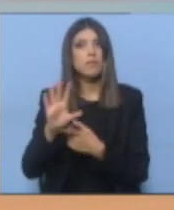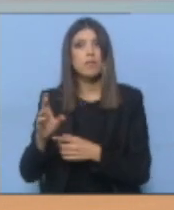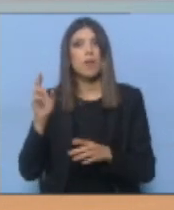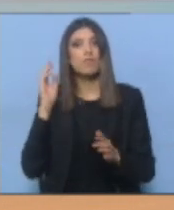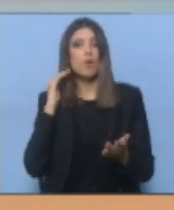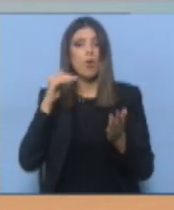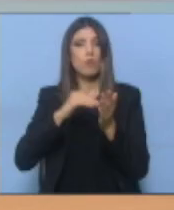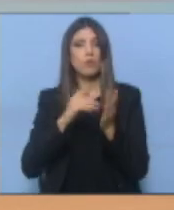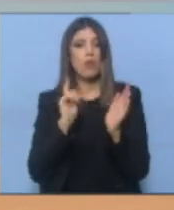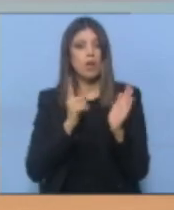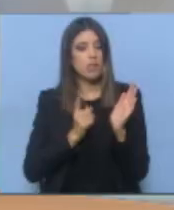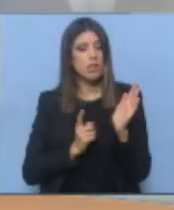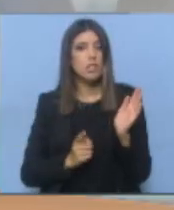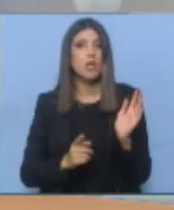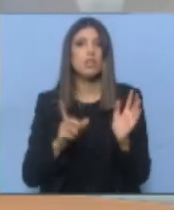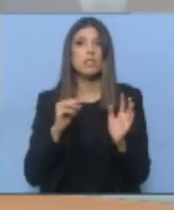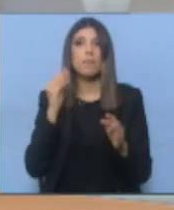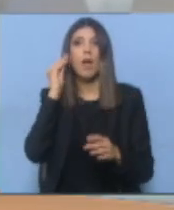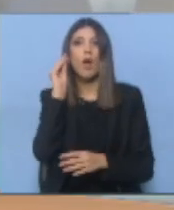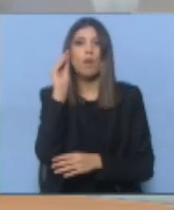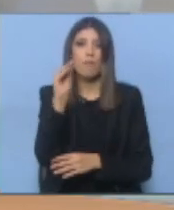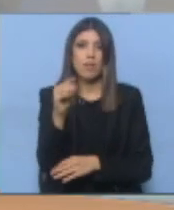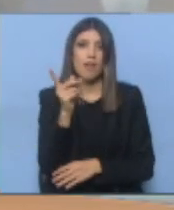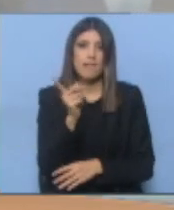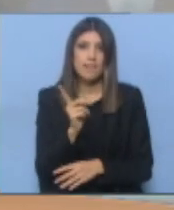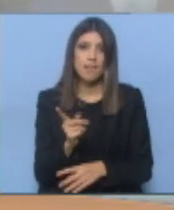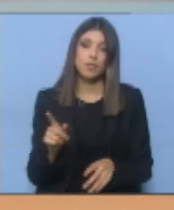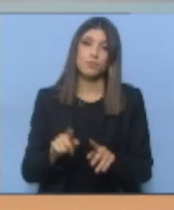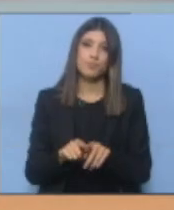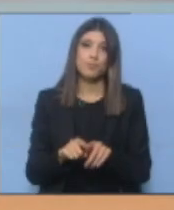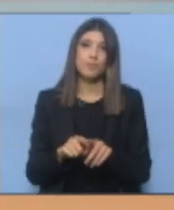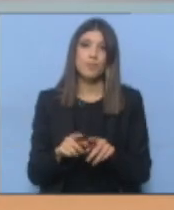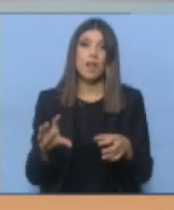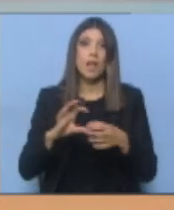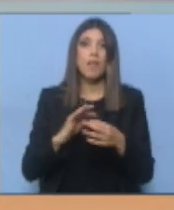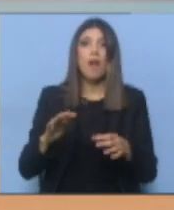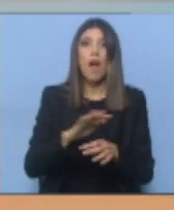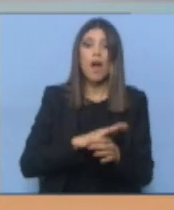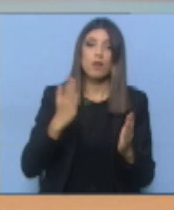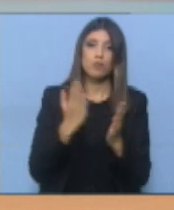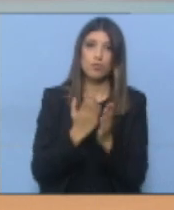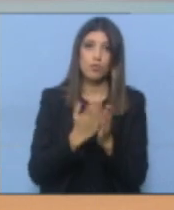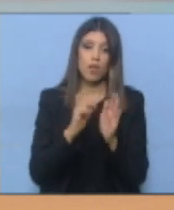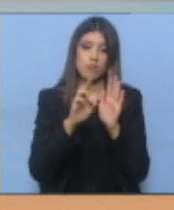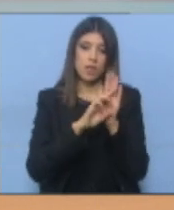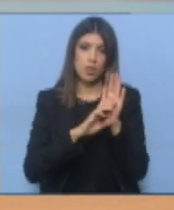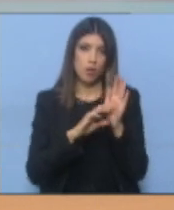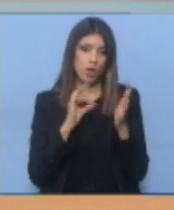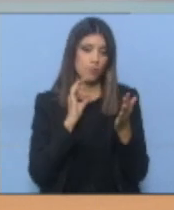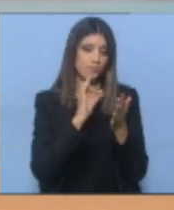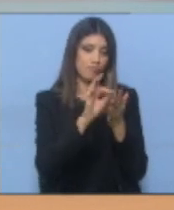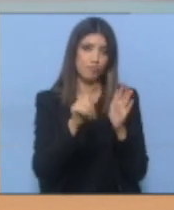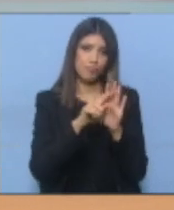do relatório e as recomendações que nós fazemos. Em termos de áreas estudadas neste relatório em específico,